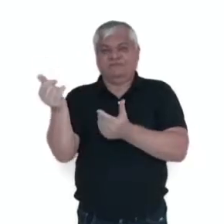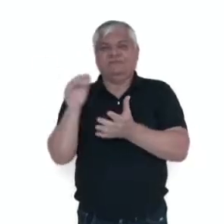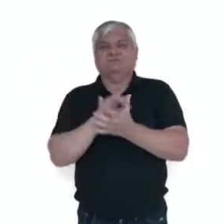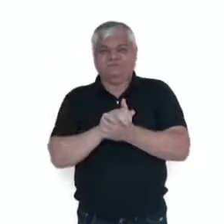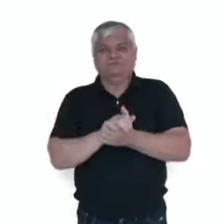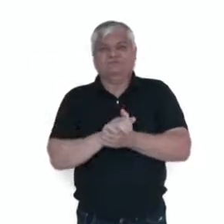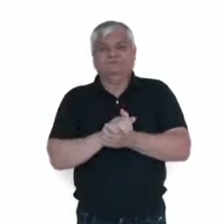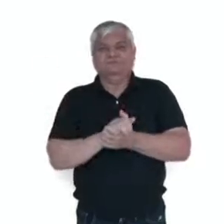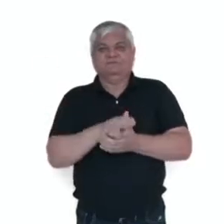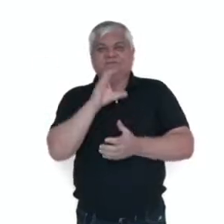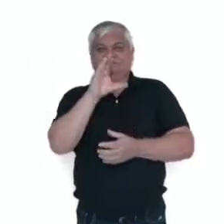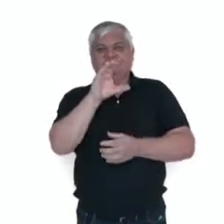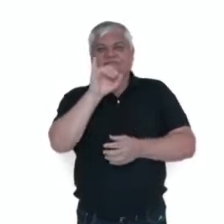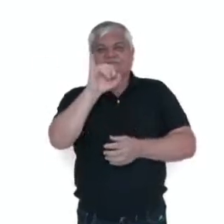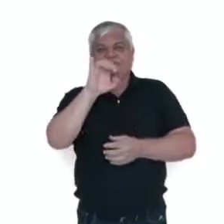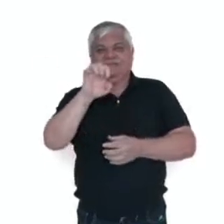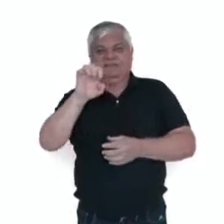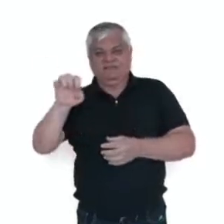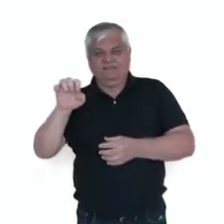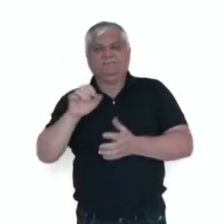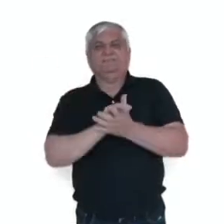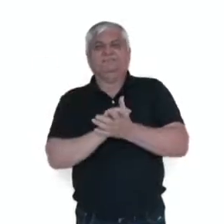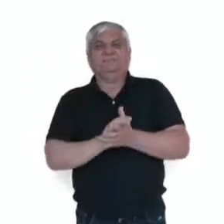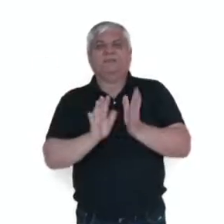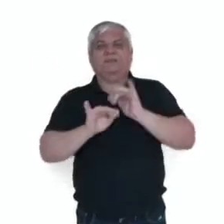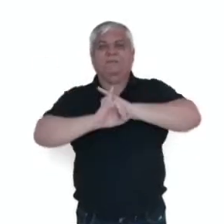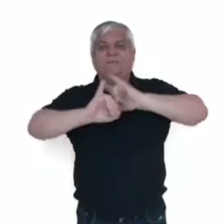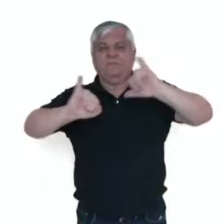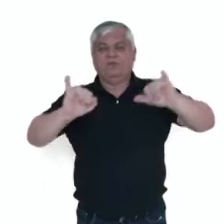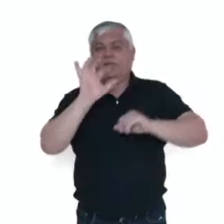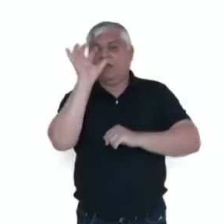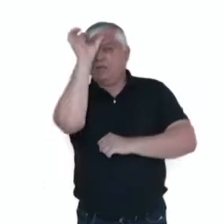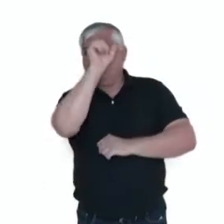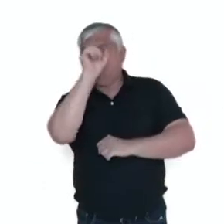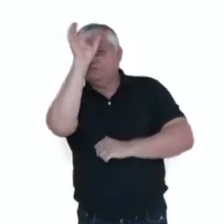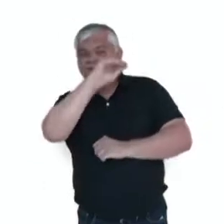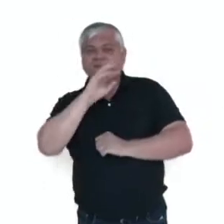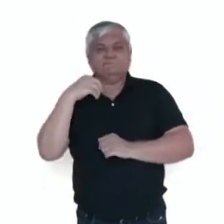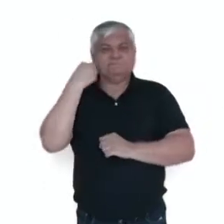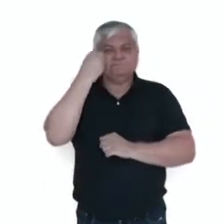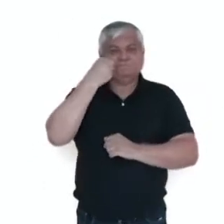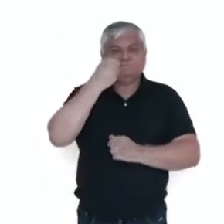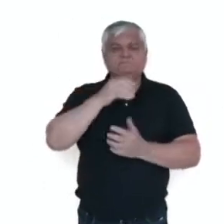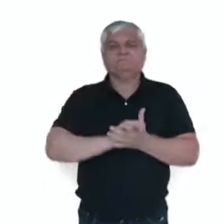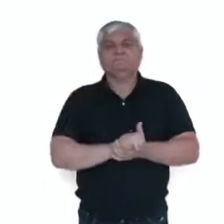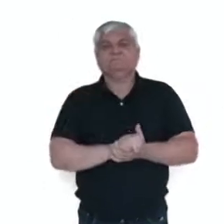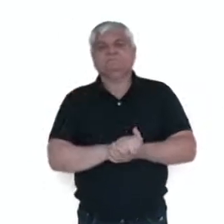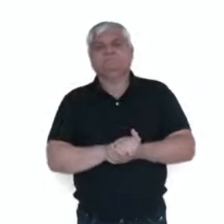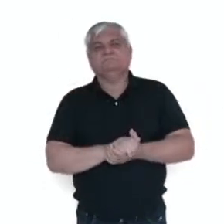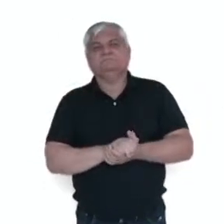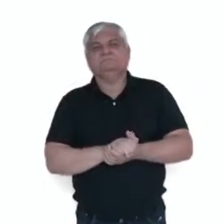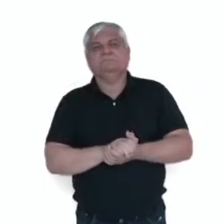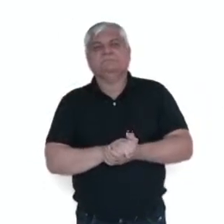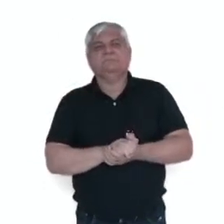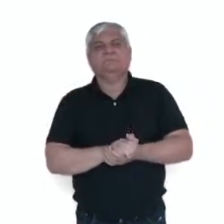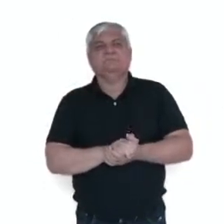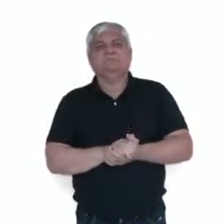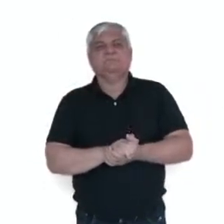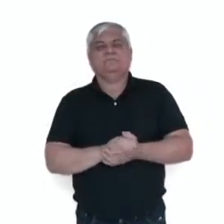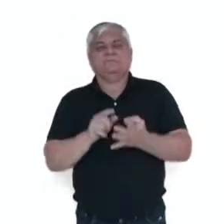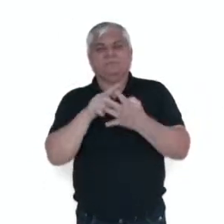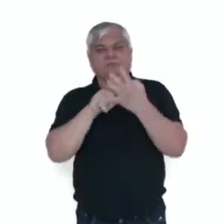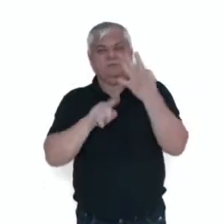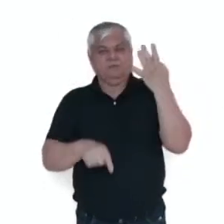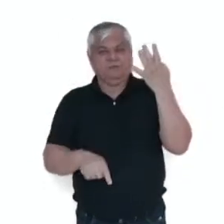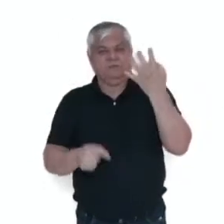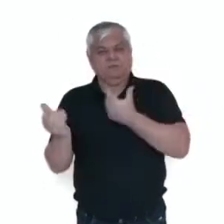dos espaços, divulgam carta aberta sobre aprendizados e vivências. Acompanhe a leitura. Os